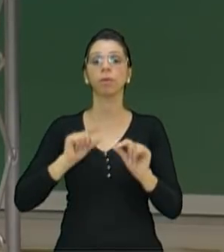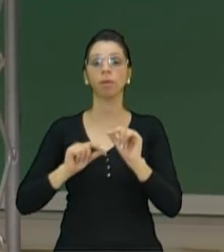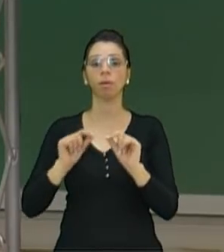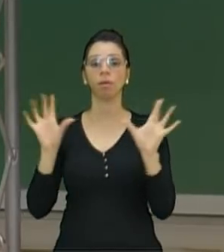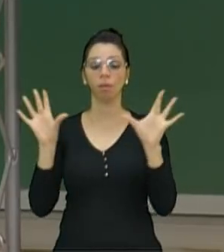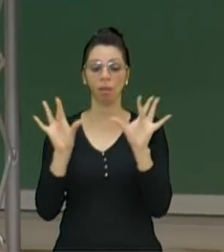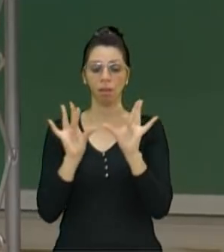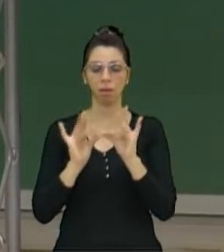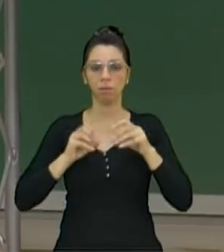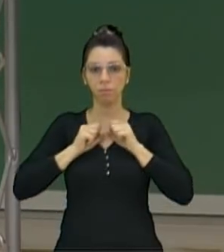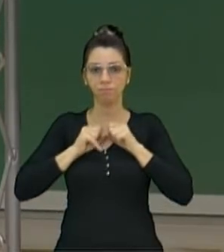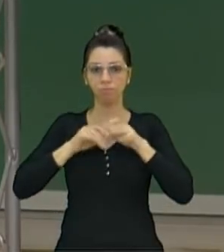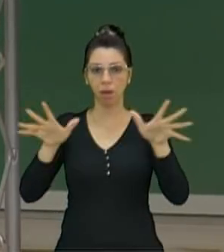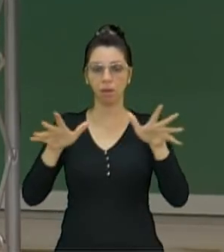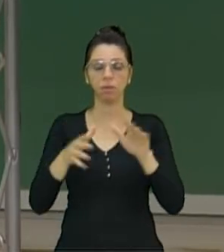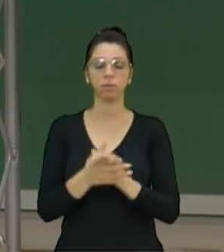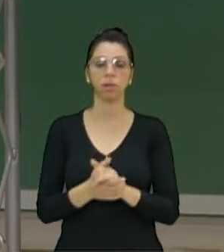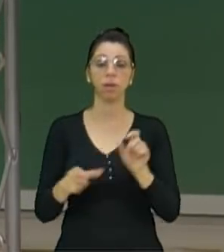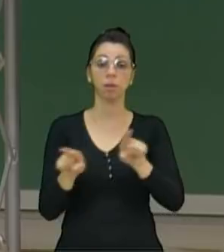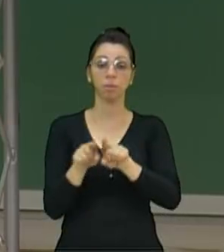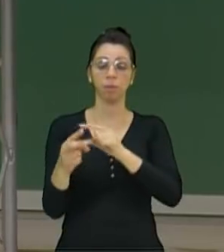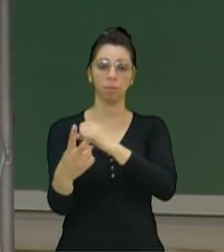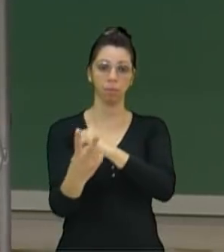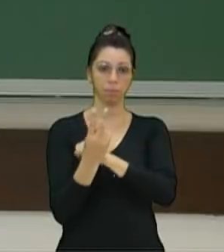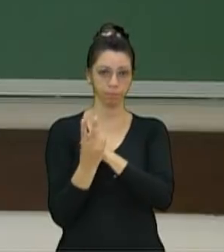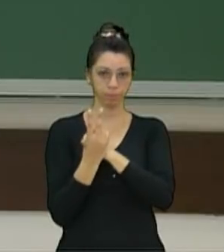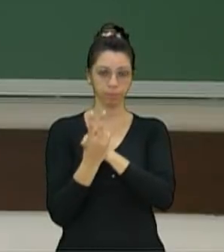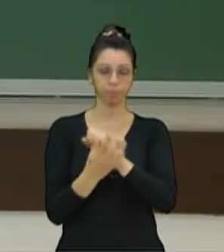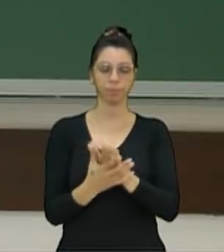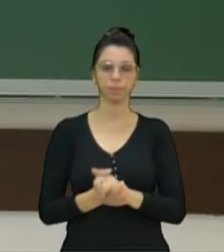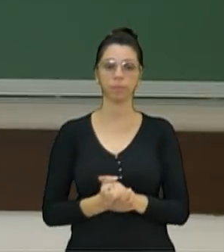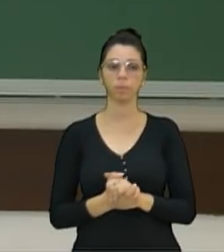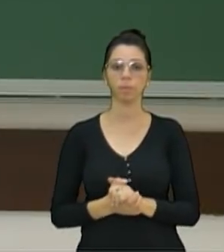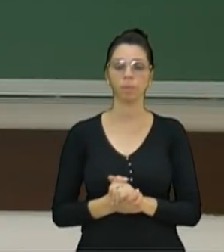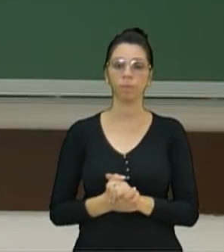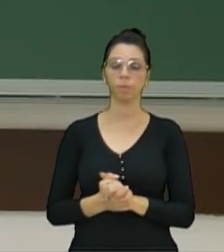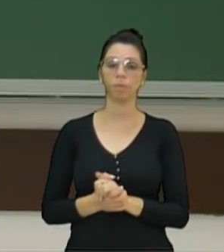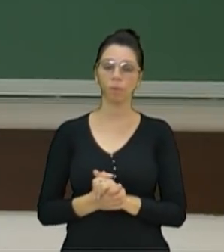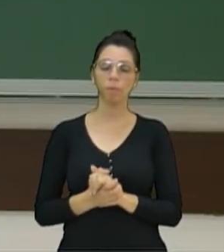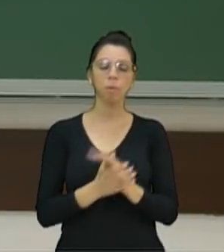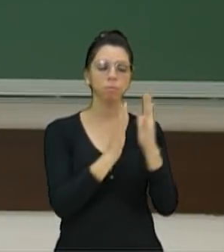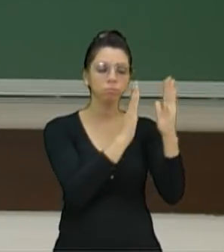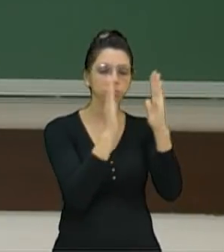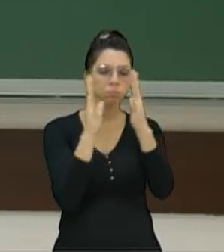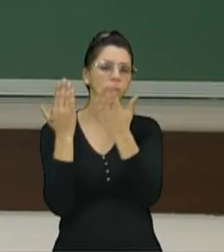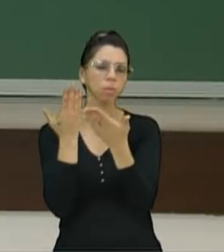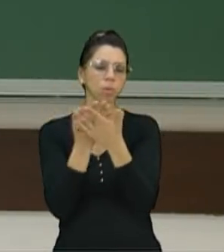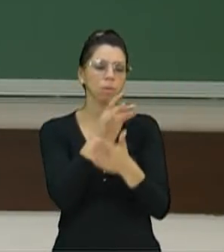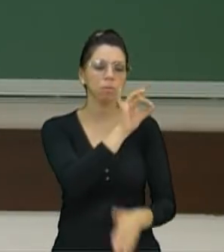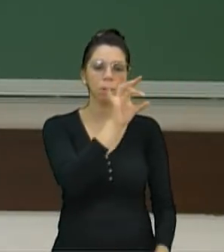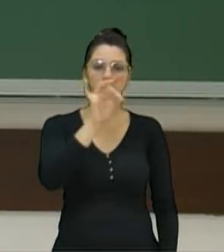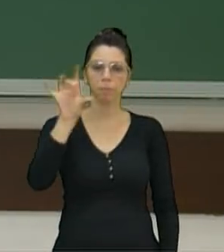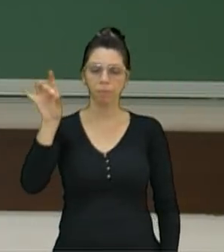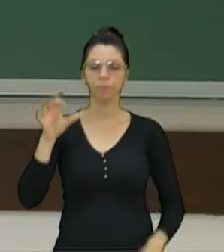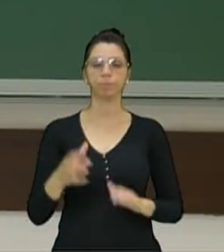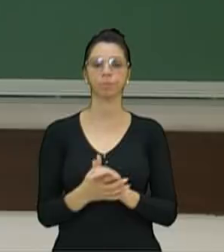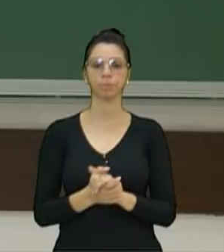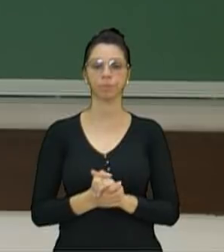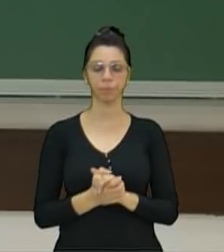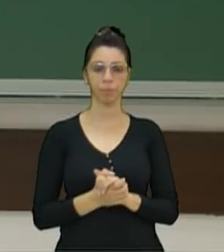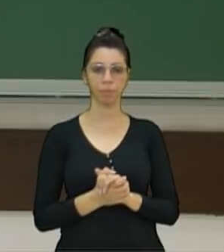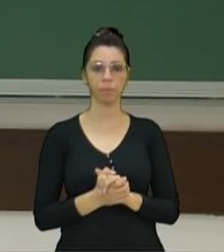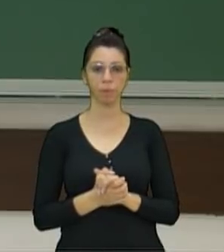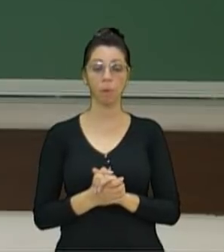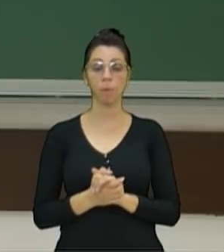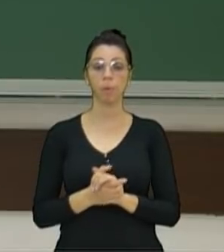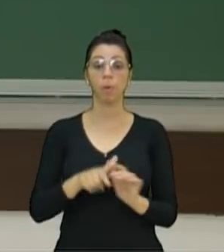defesa, tá? Vamos conhecer os componentes, então, um a um. Esse líquido que